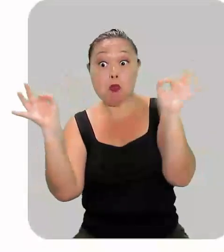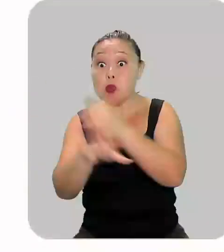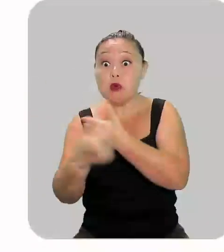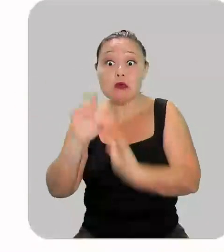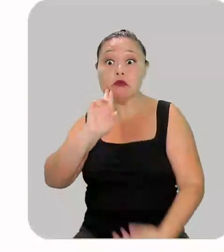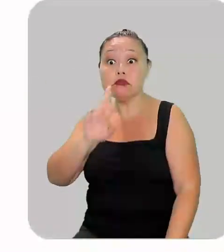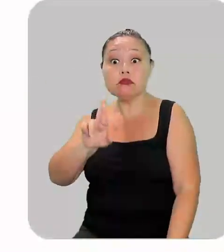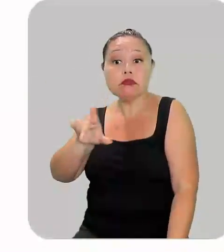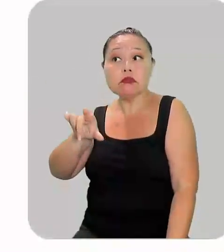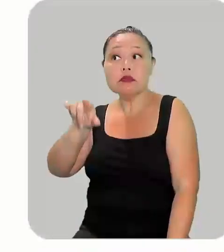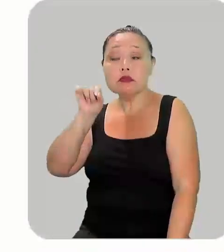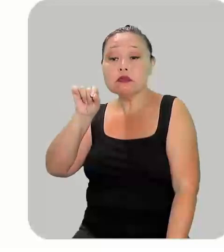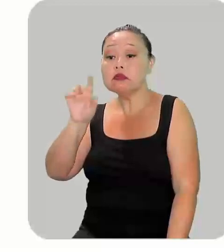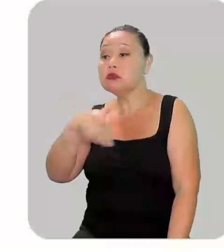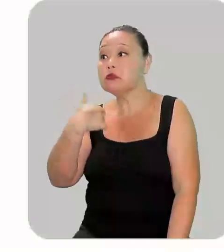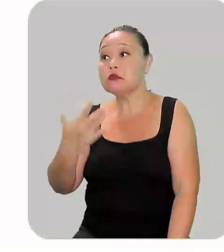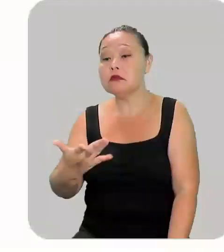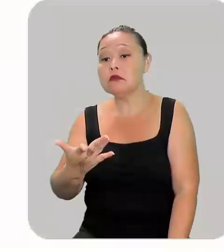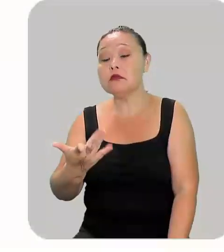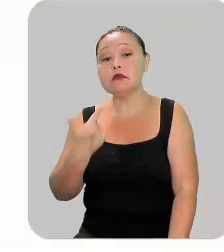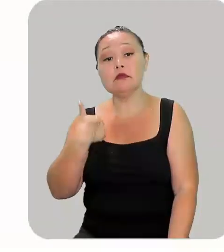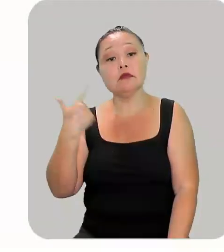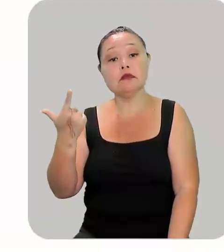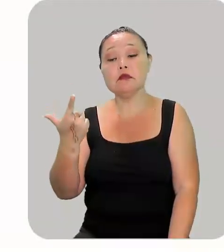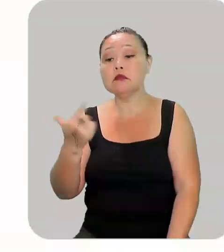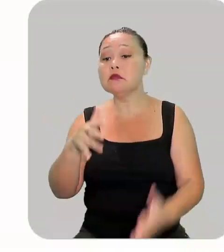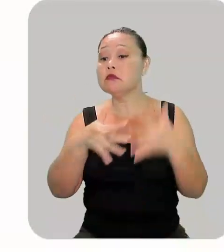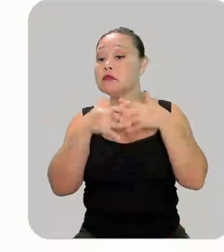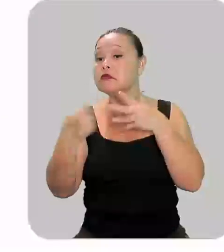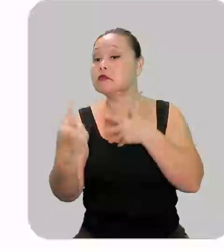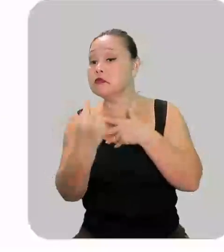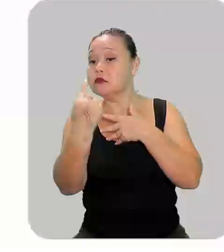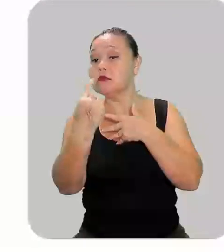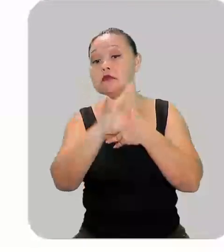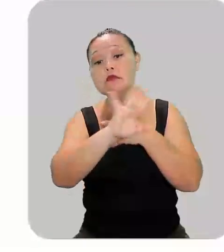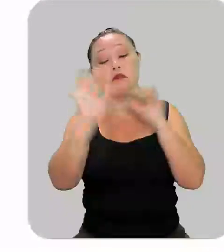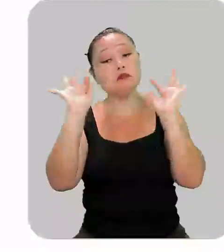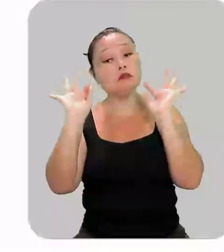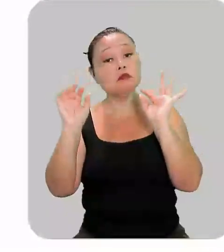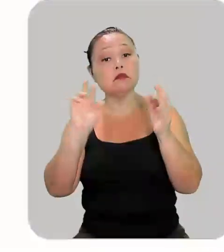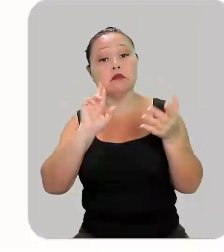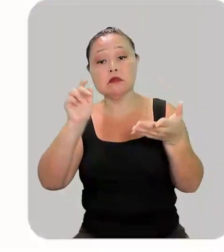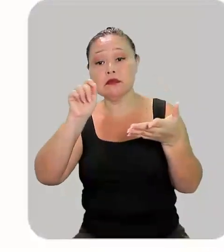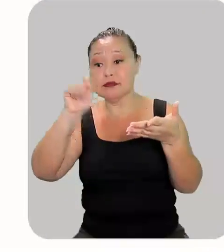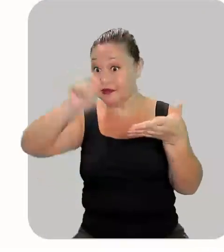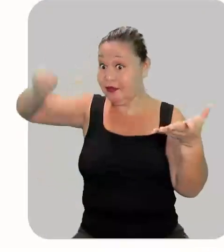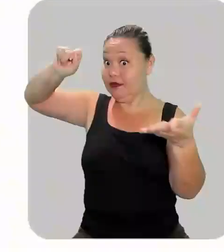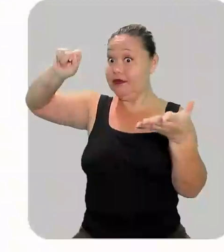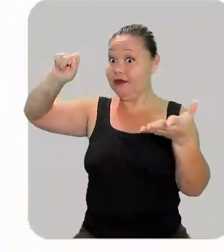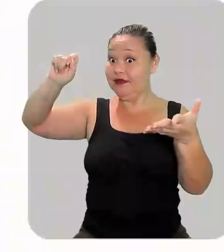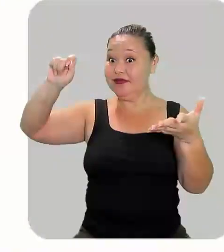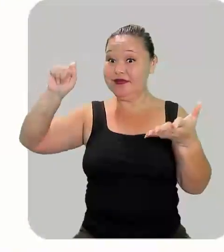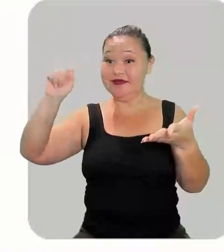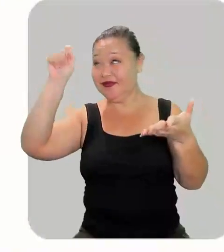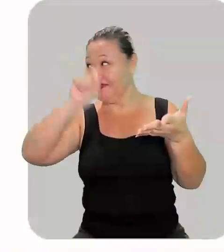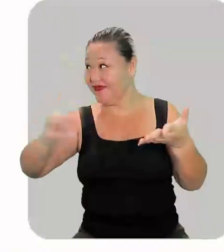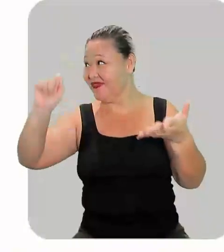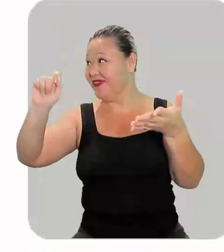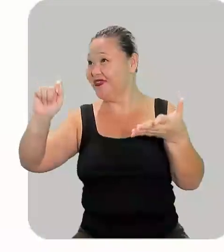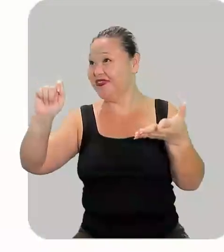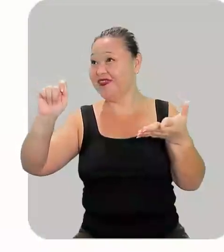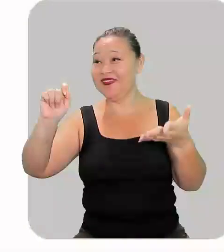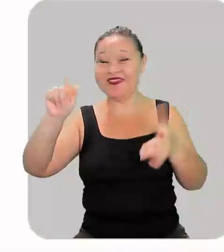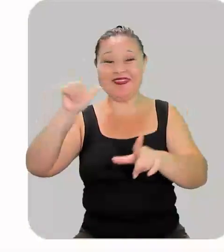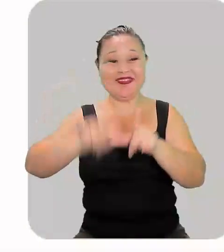Pronto. Olha, um caminhão só, 5 metros cúbicos. Beleza, um caminhão, 5 metros cúbicos, fechou, né? Então vamos dar o tique. O tique